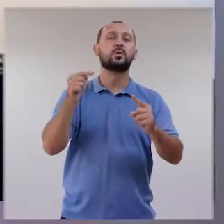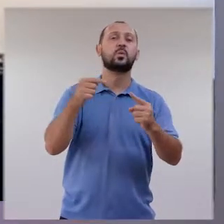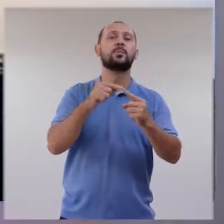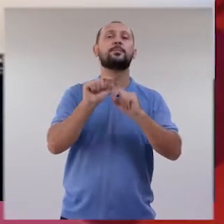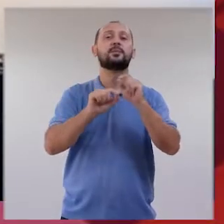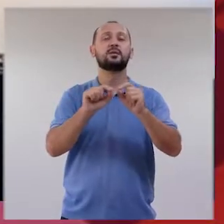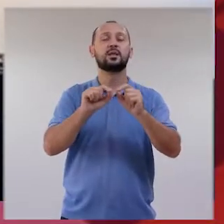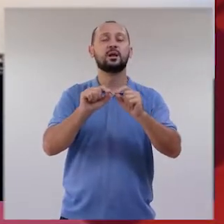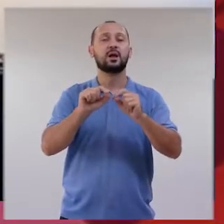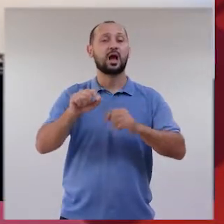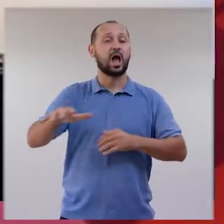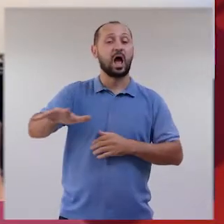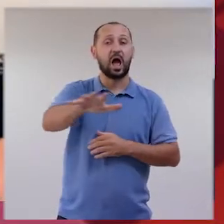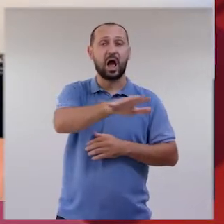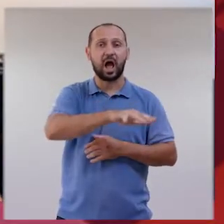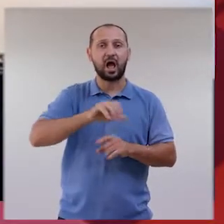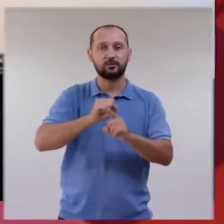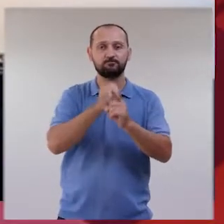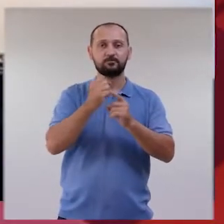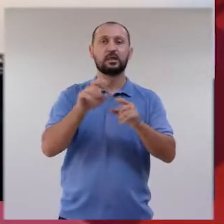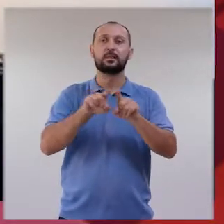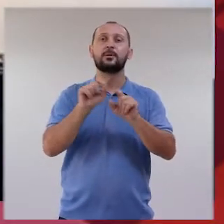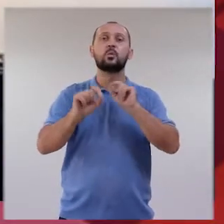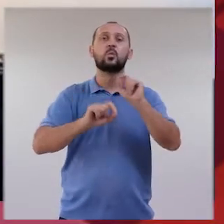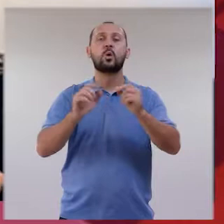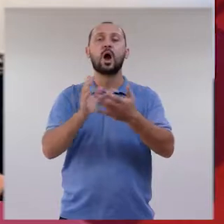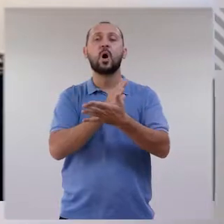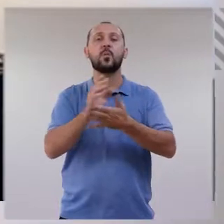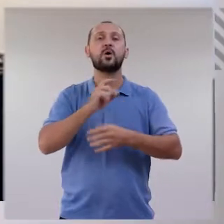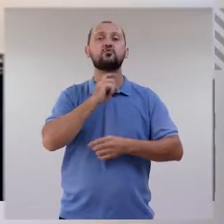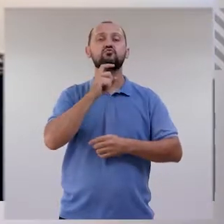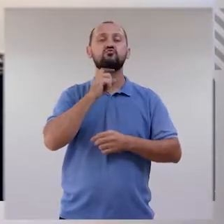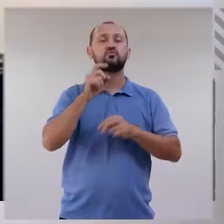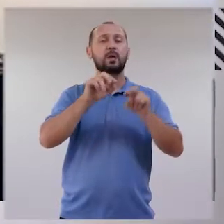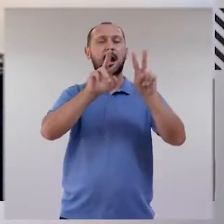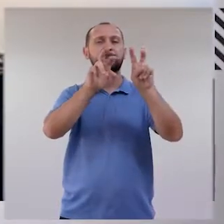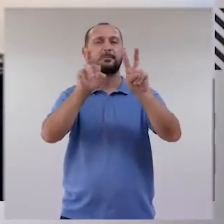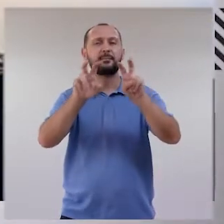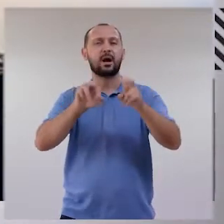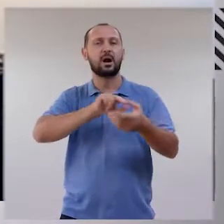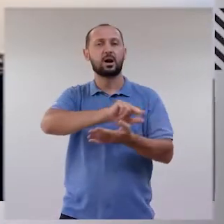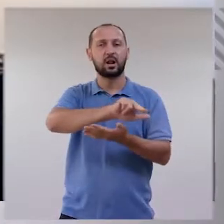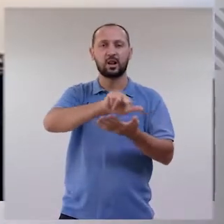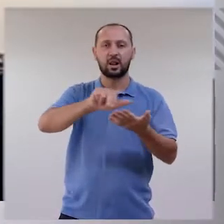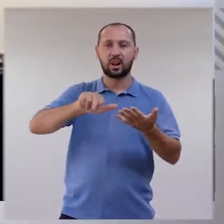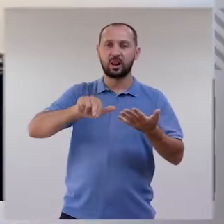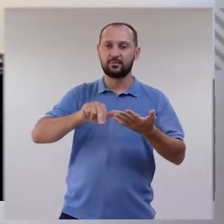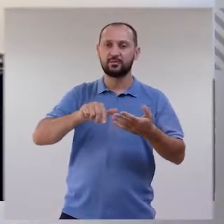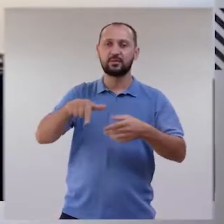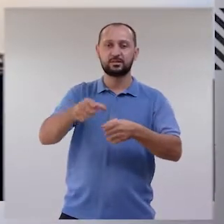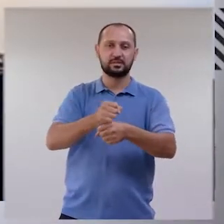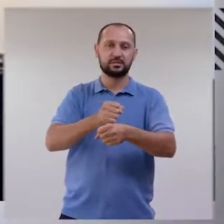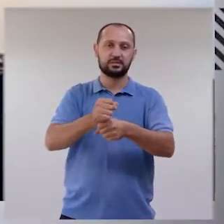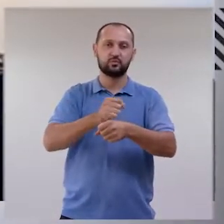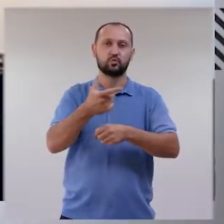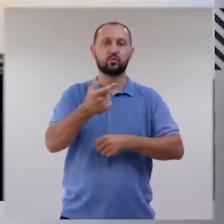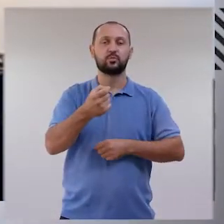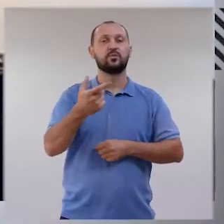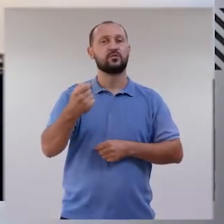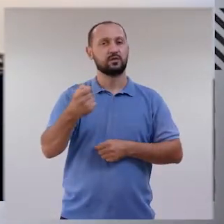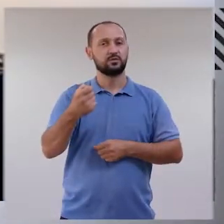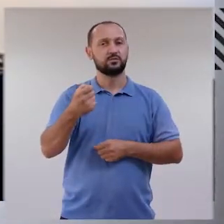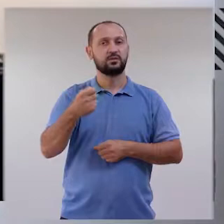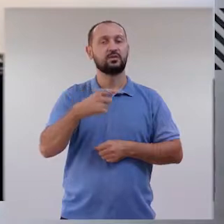respeito a toda a sociedade e que também tiram dúvidas a respeito dos mais diversos temas sensíveis neste ano